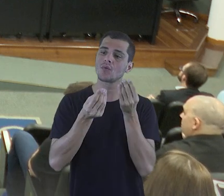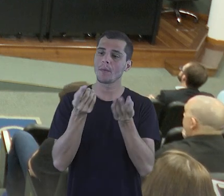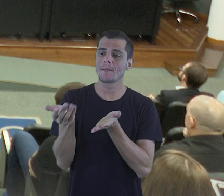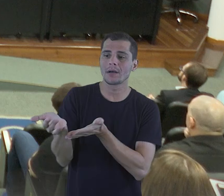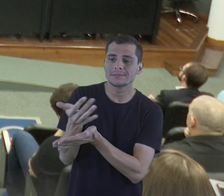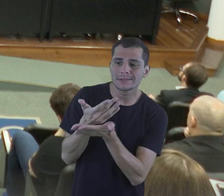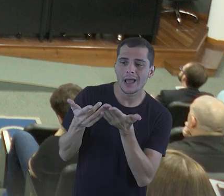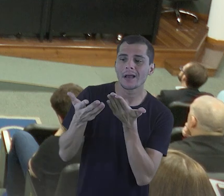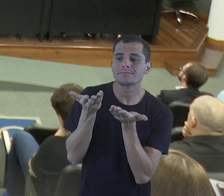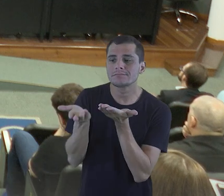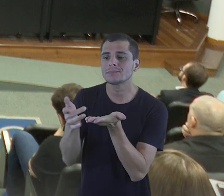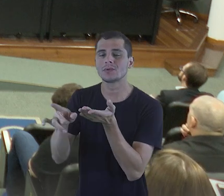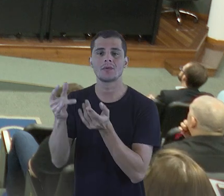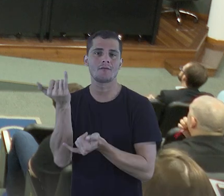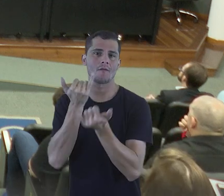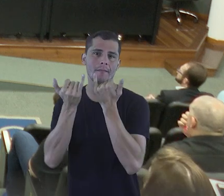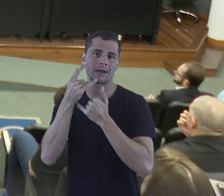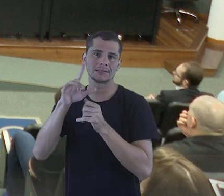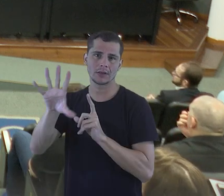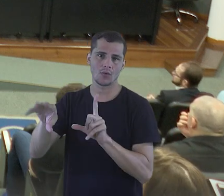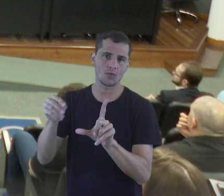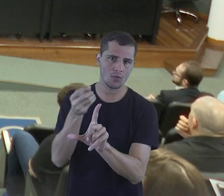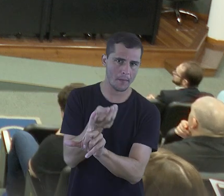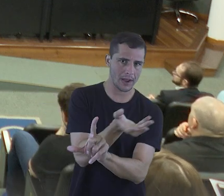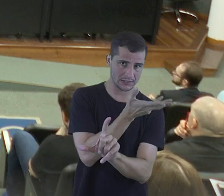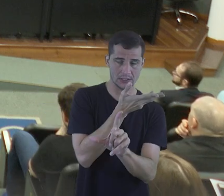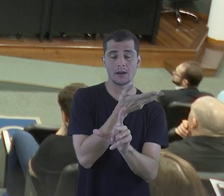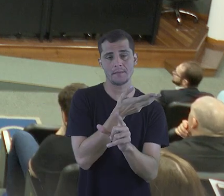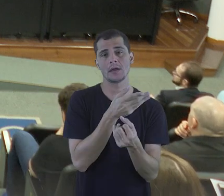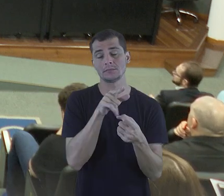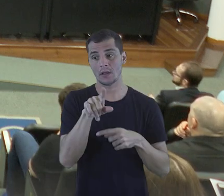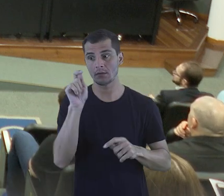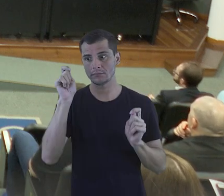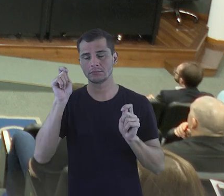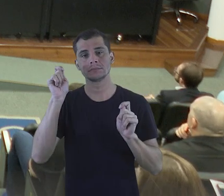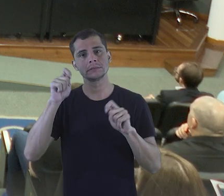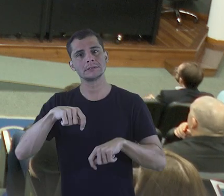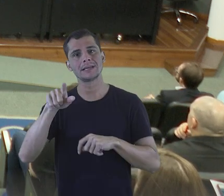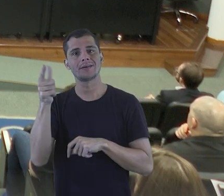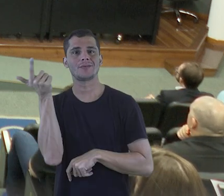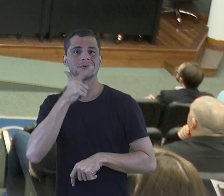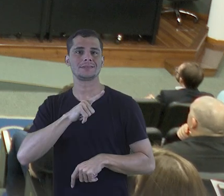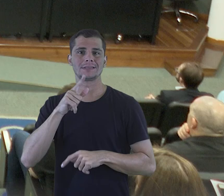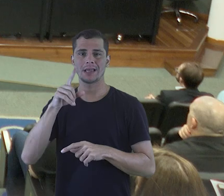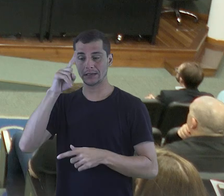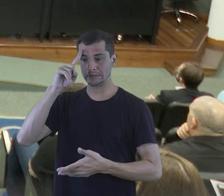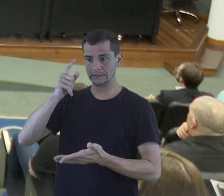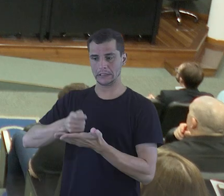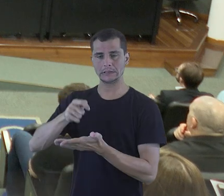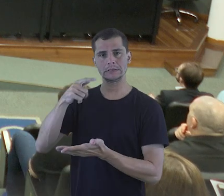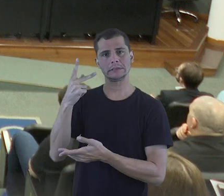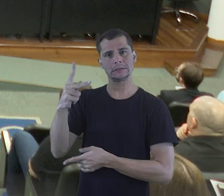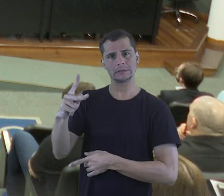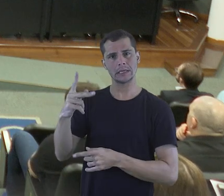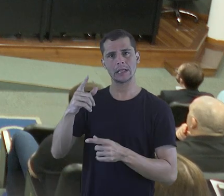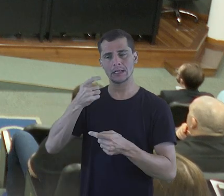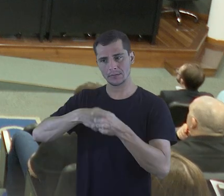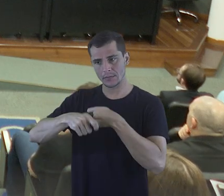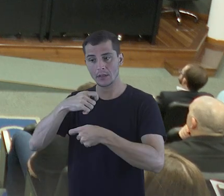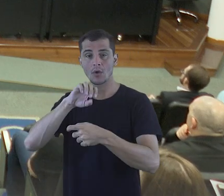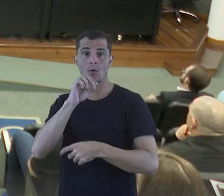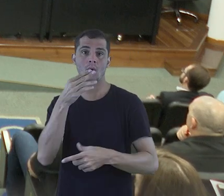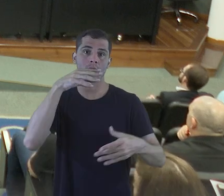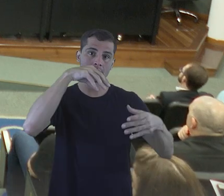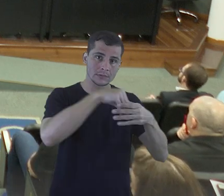tratamento realizado e do compartilhamento ele está indo para cumprir uma decisão administrativa um contrato um ato